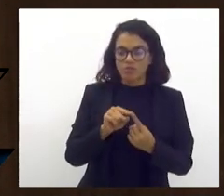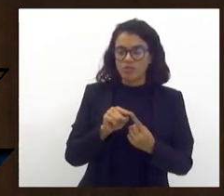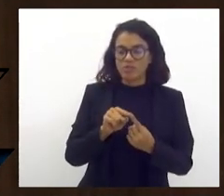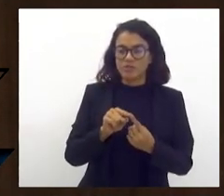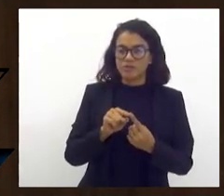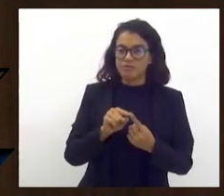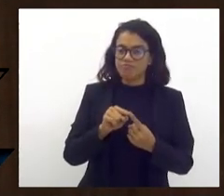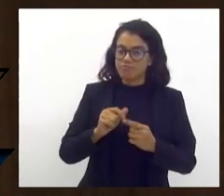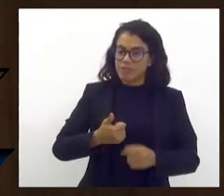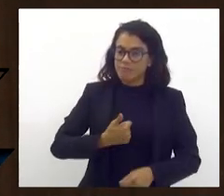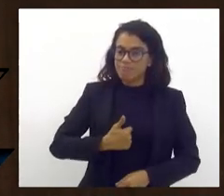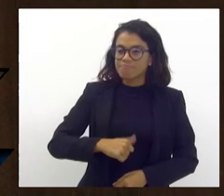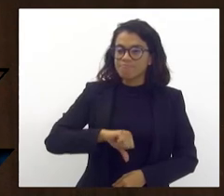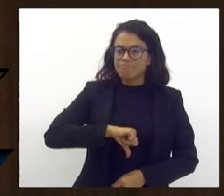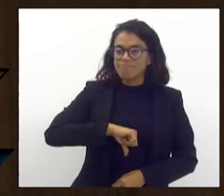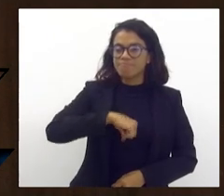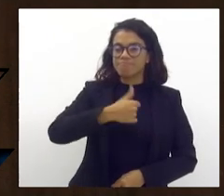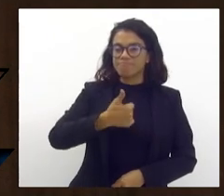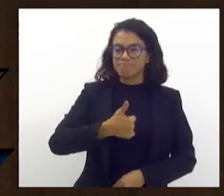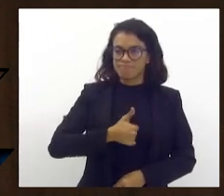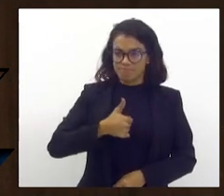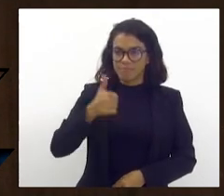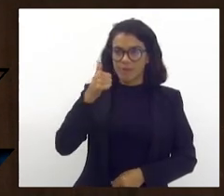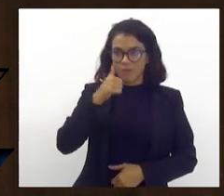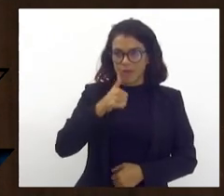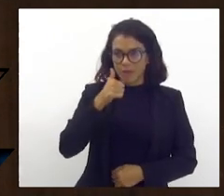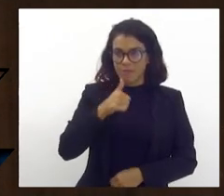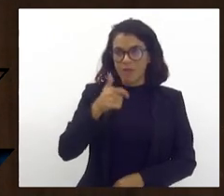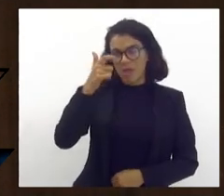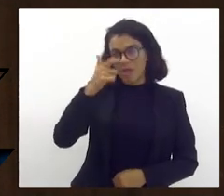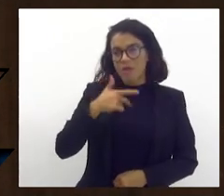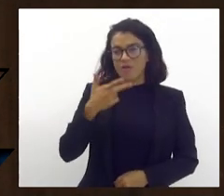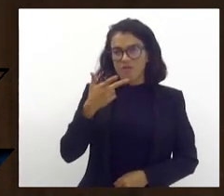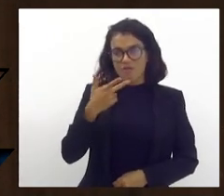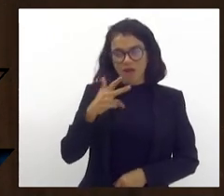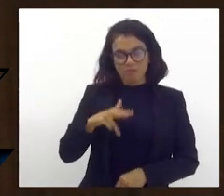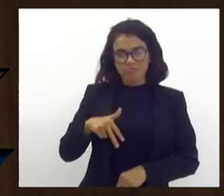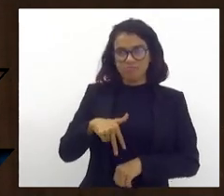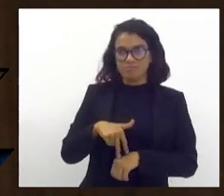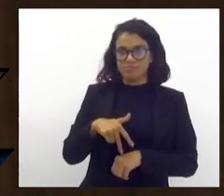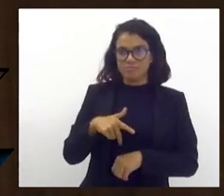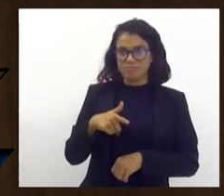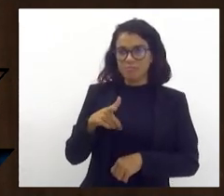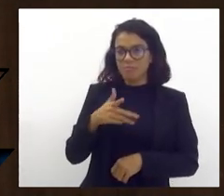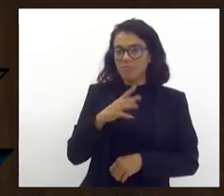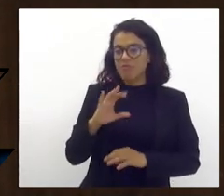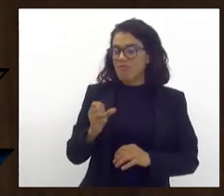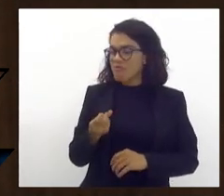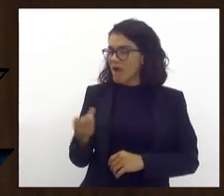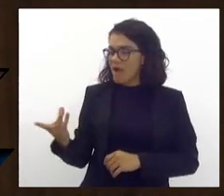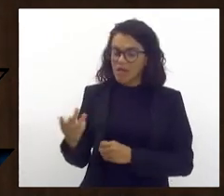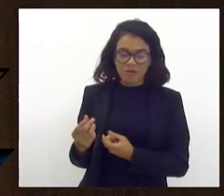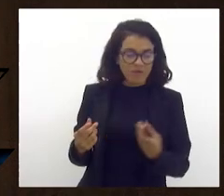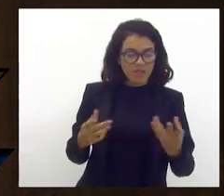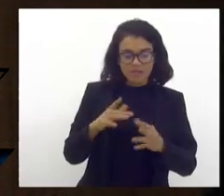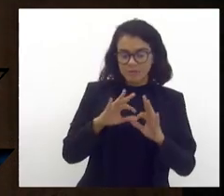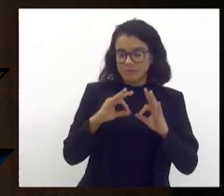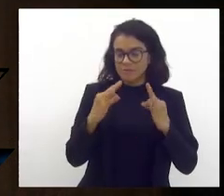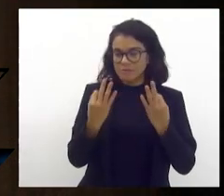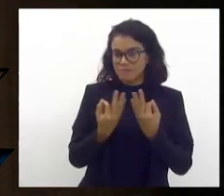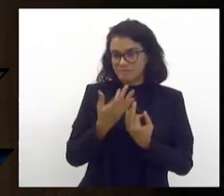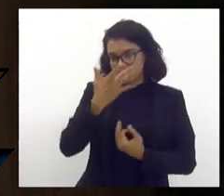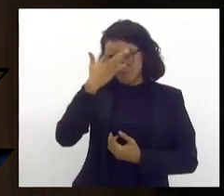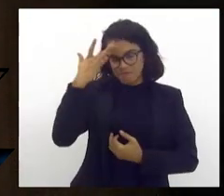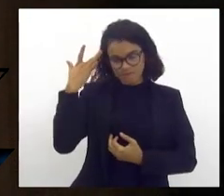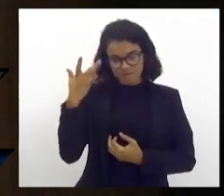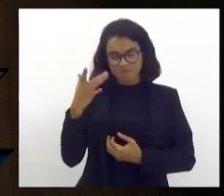mulher. Eu posso falar com grande propriedade, pois tive pessoas da minha família que tiveram câncer, câncer de